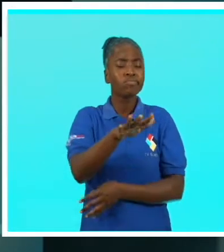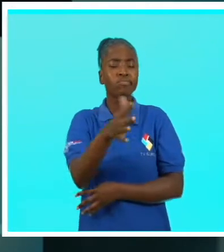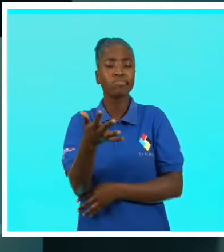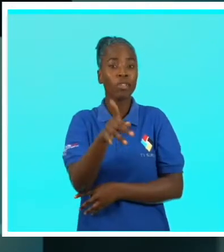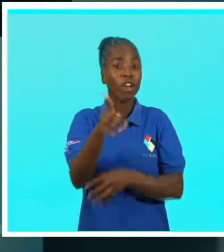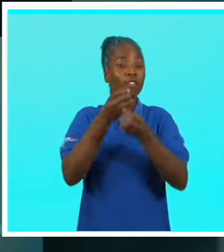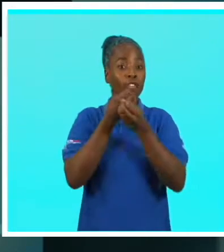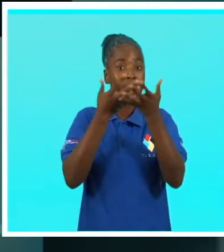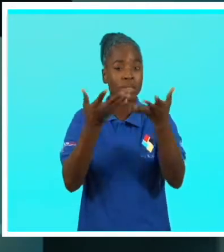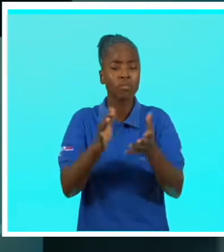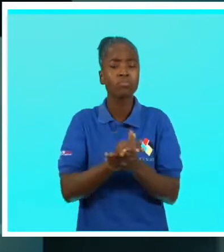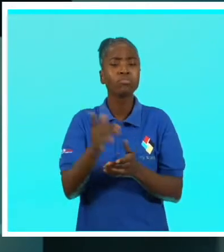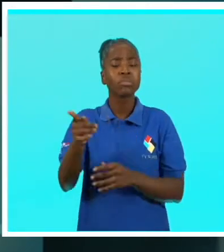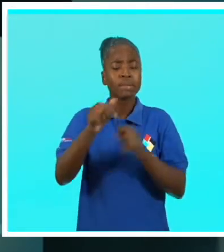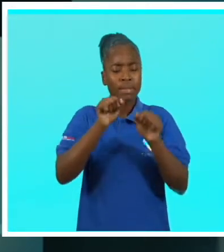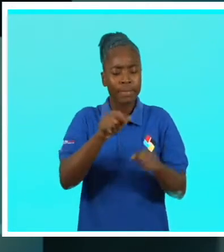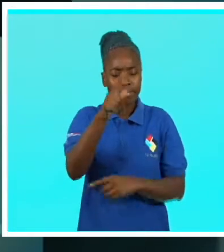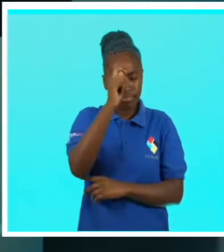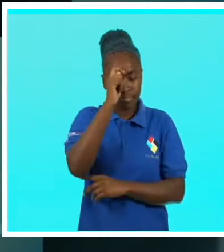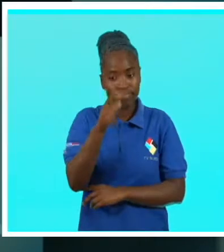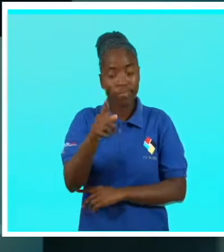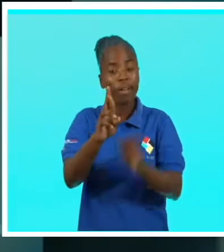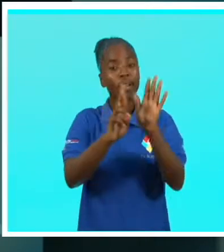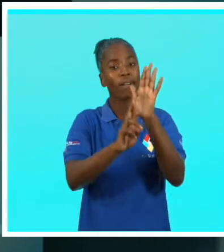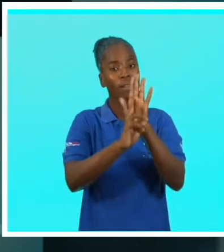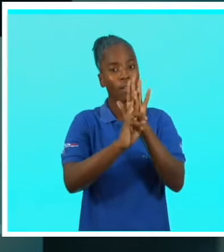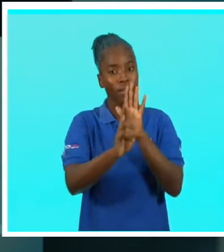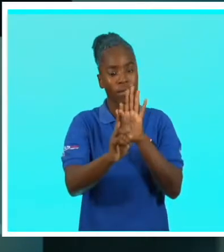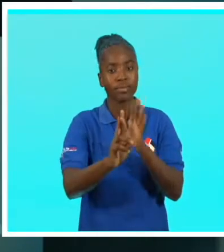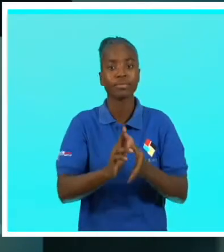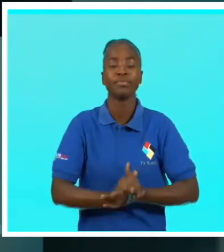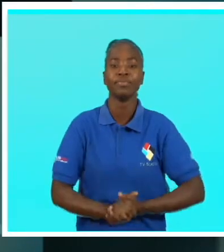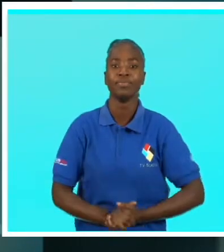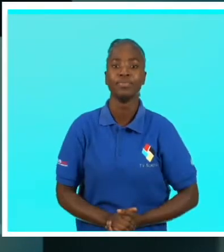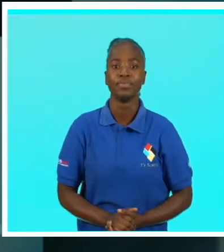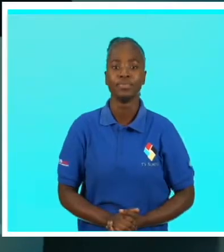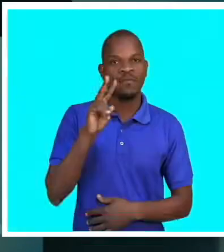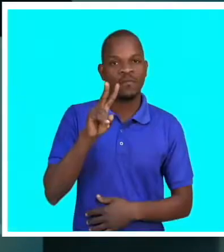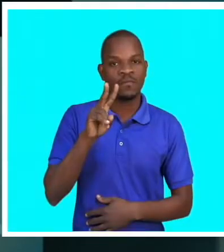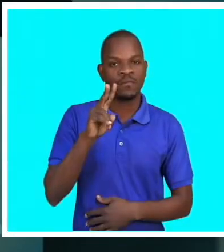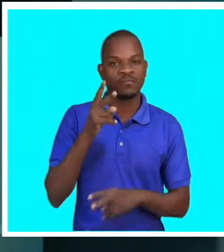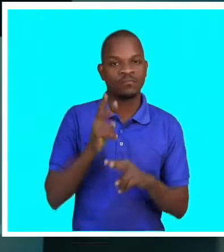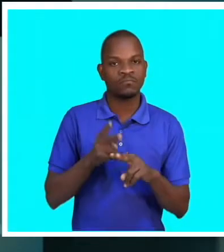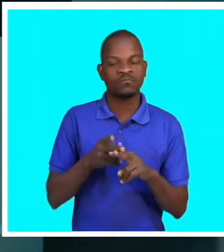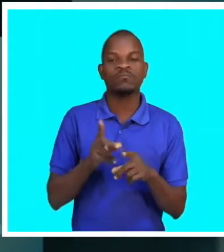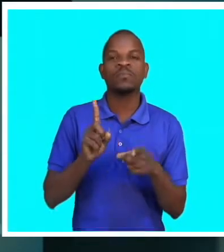devem respeitar o conceito do desenho universal que define a acessibilidade mínima.